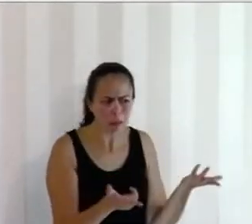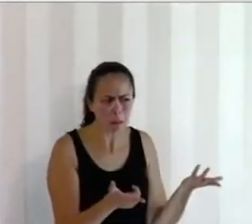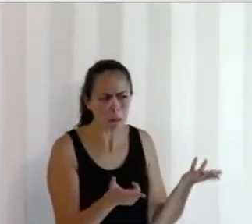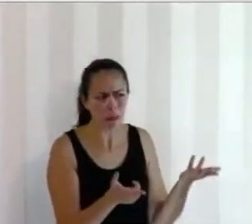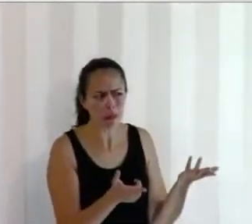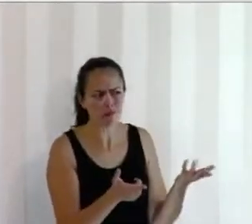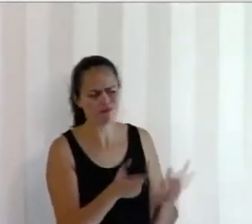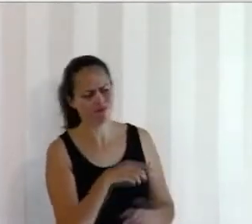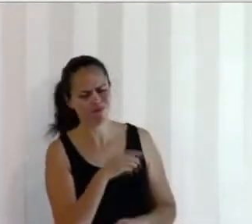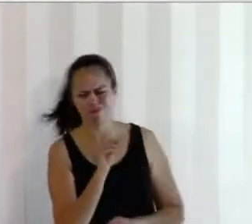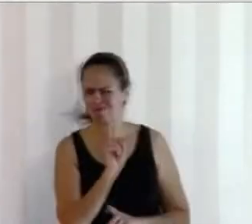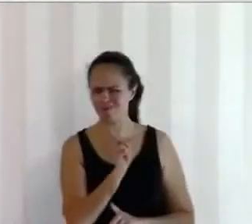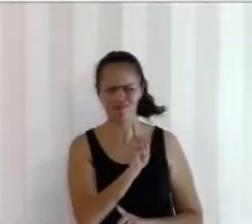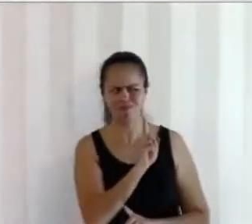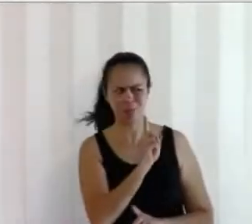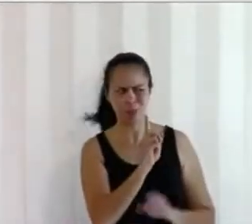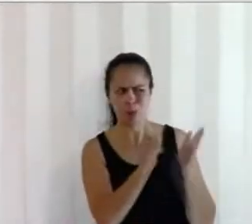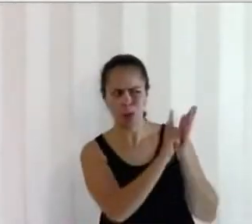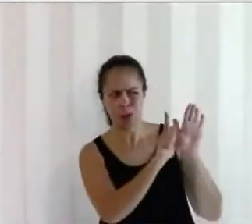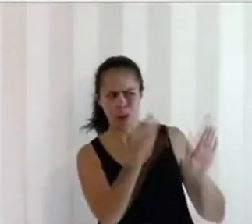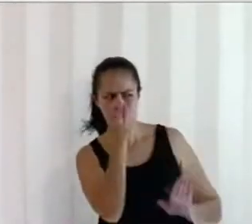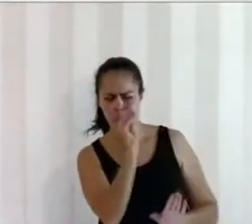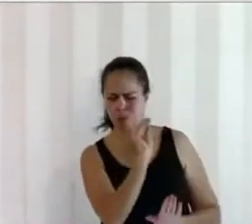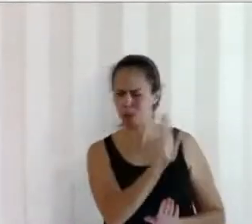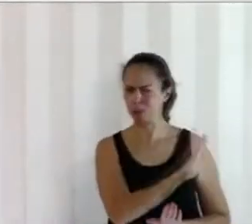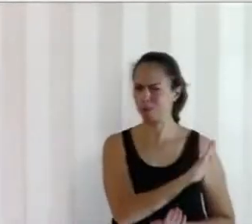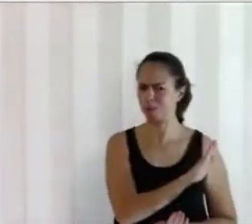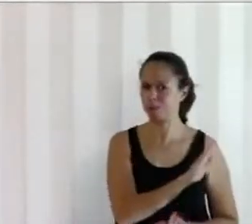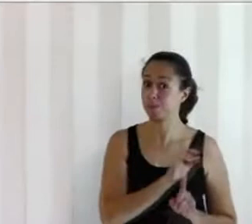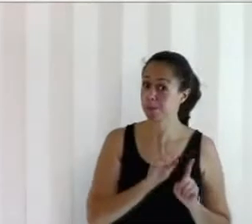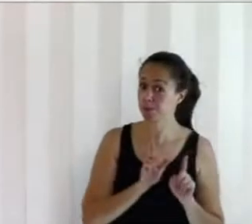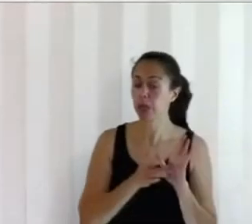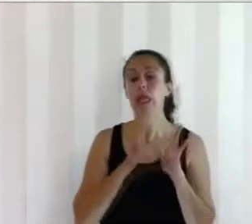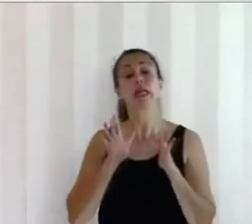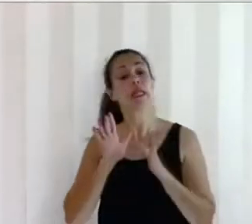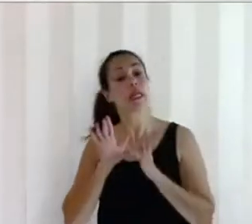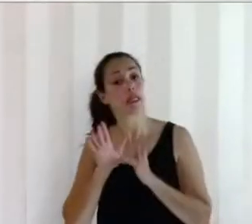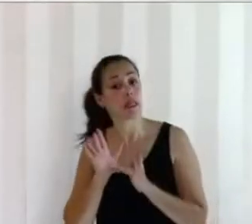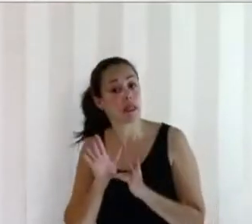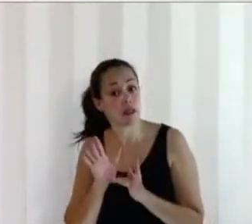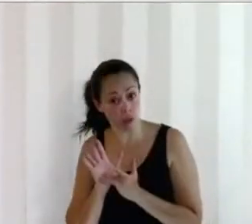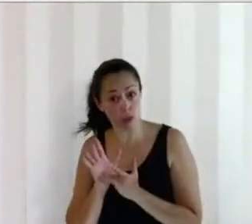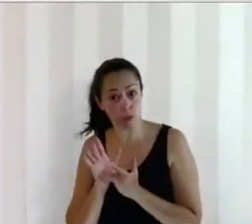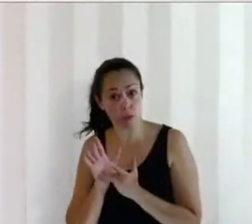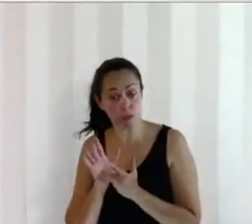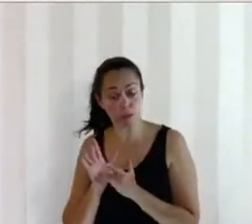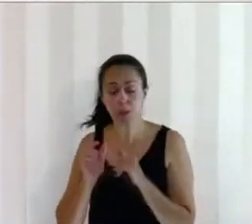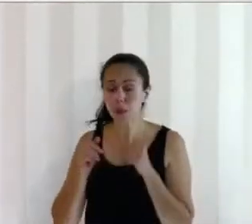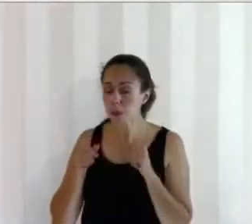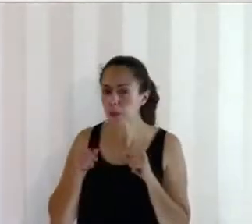permitiu que os discípulos tirassem espigas de milho num sábado.